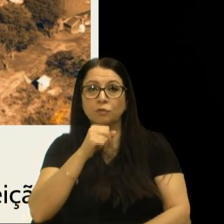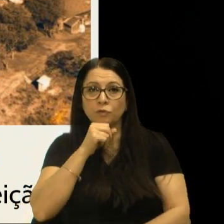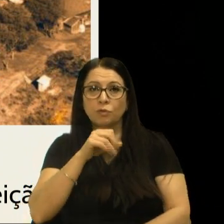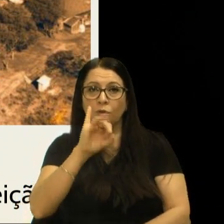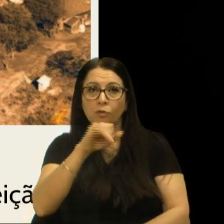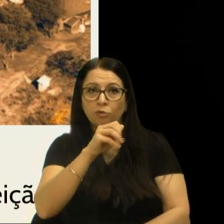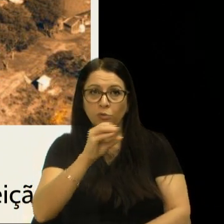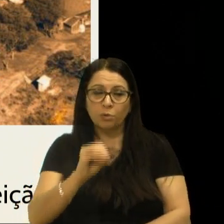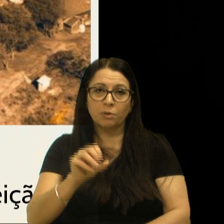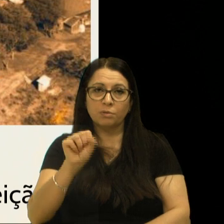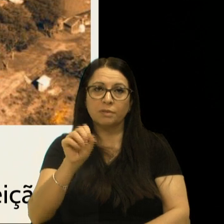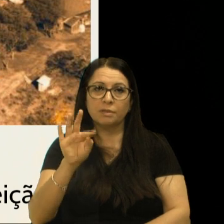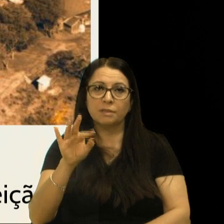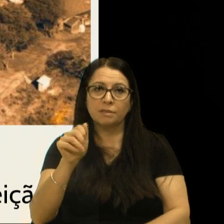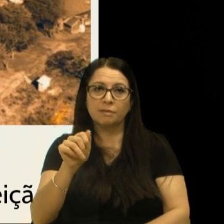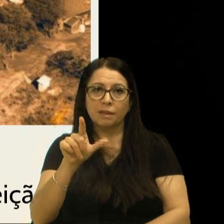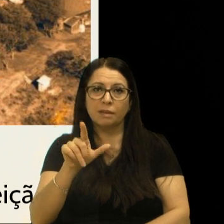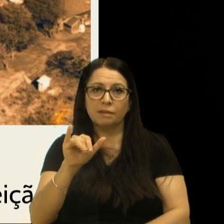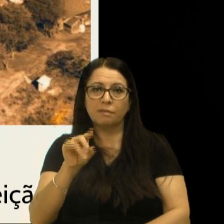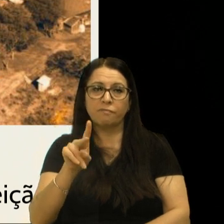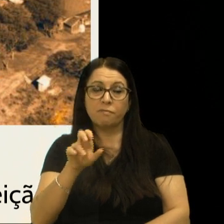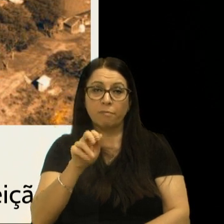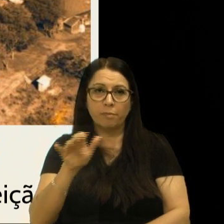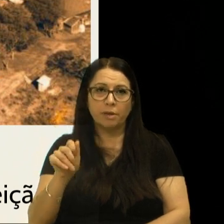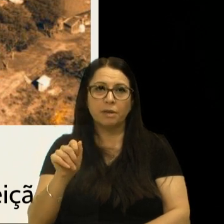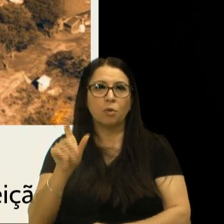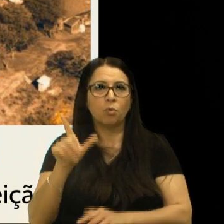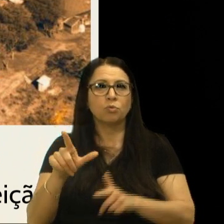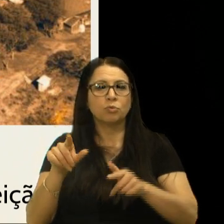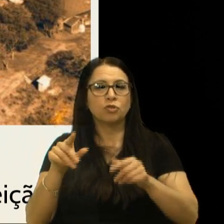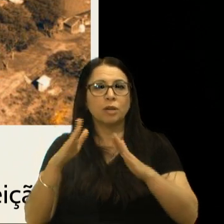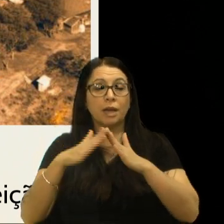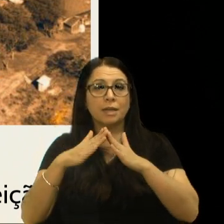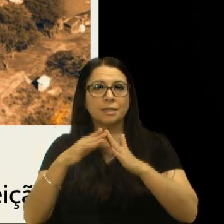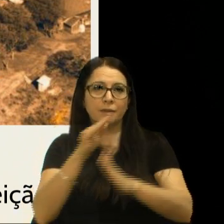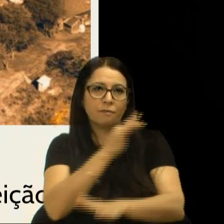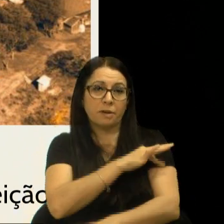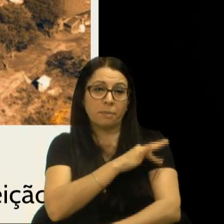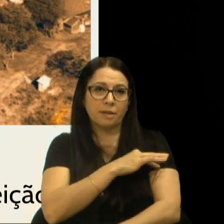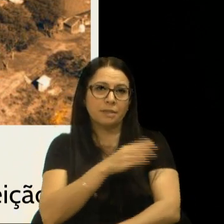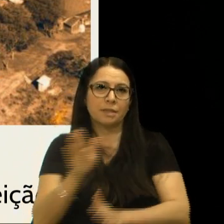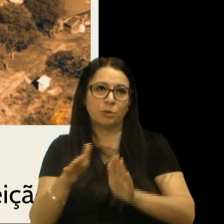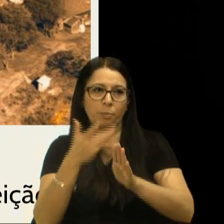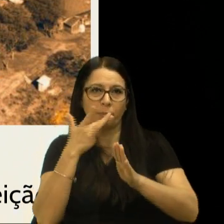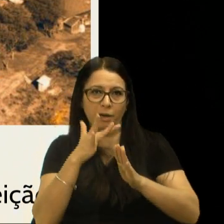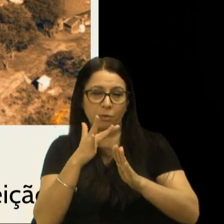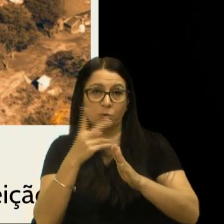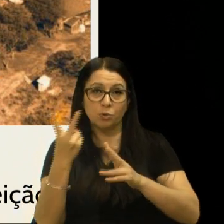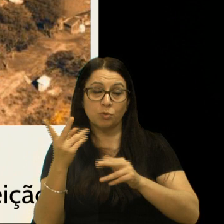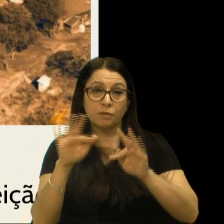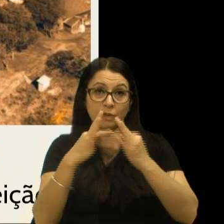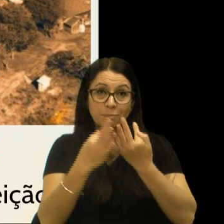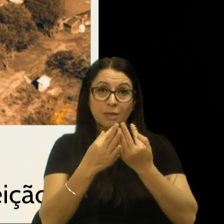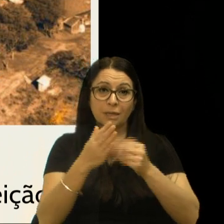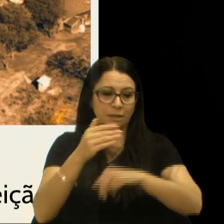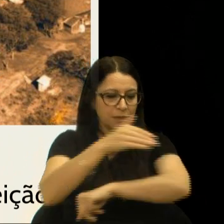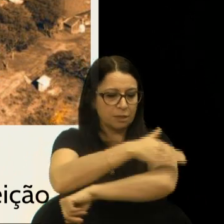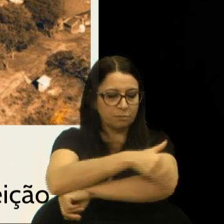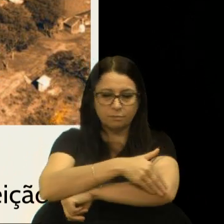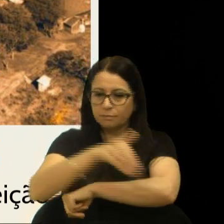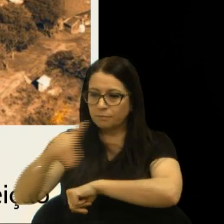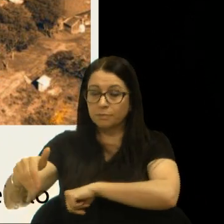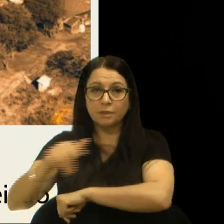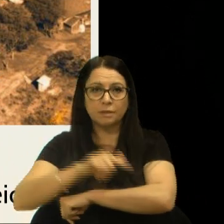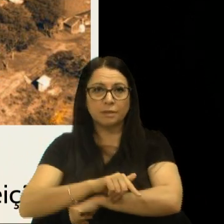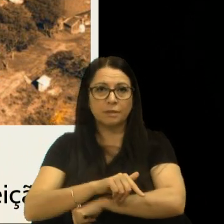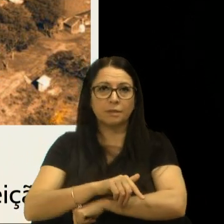Stalivieri morava onde é a farmácia Rio Branco hoje. Coincidentemente, as duas famílias em esquinas da Avenida Rio Branco